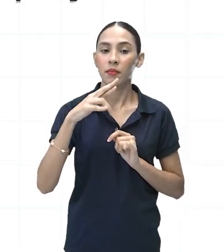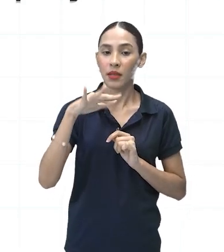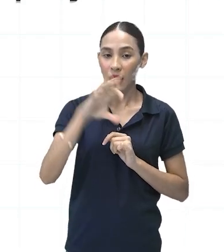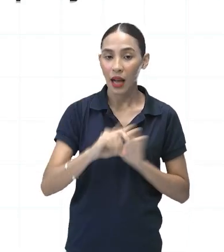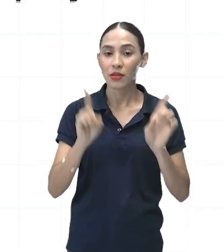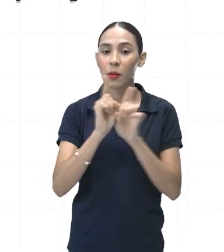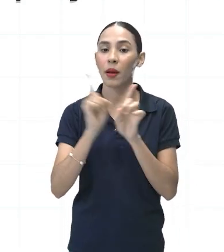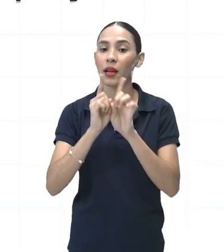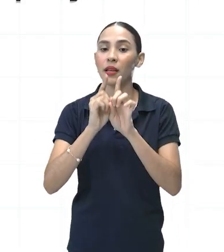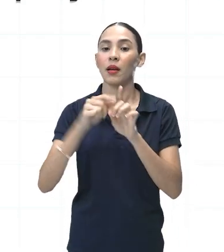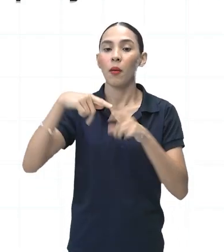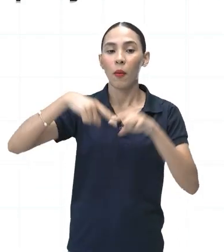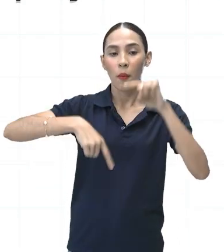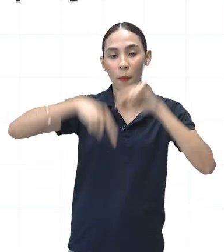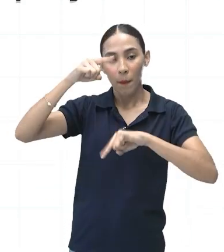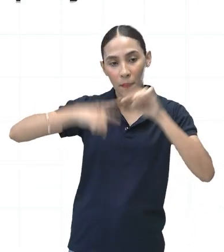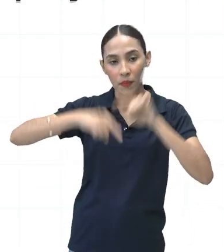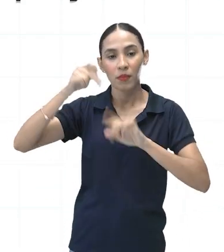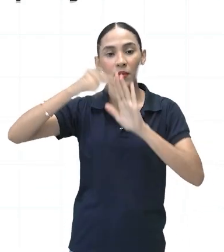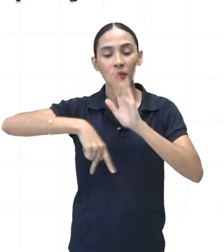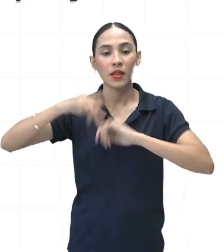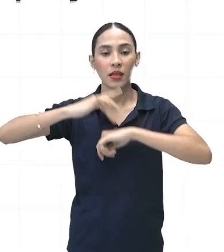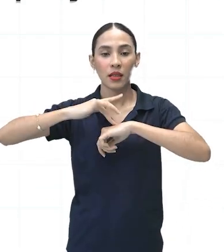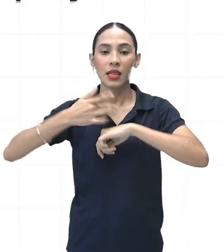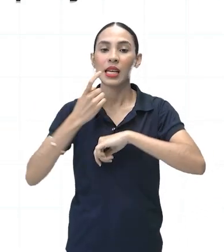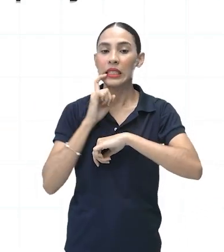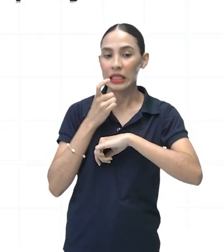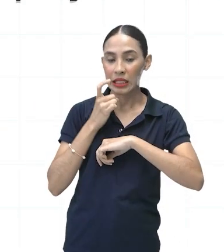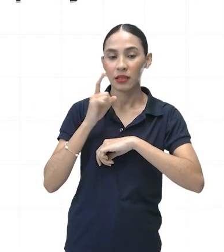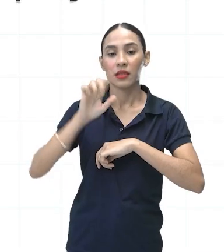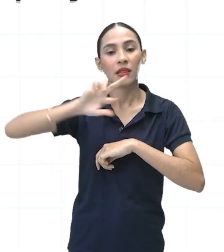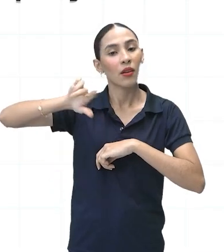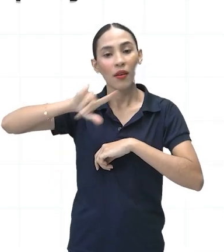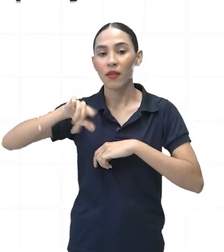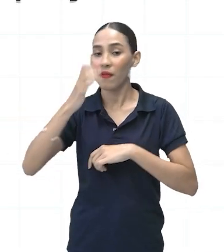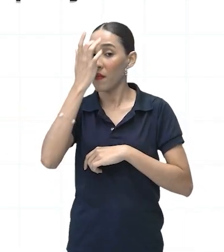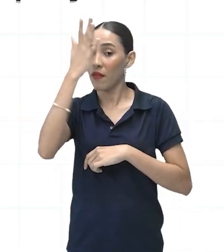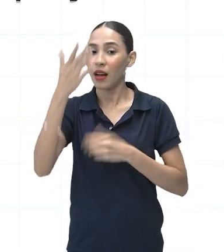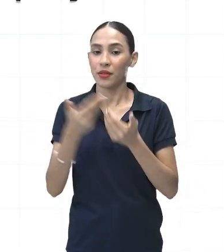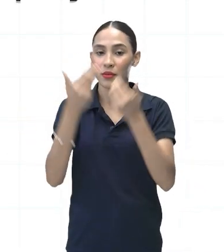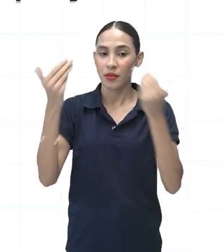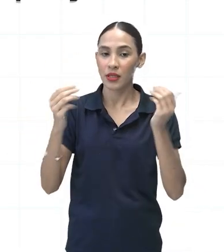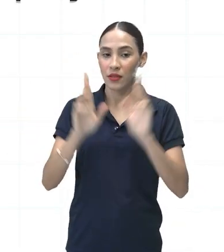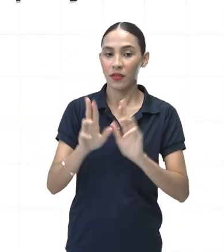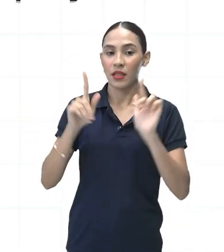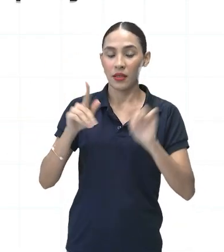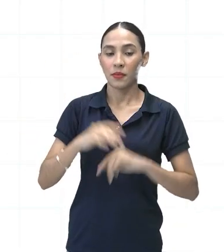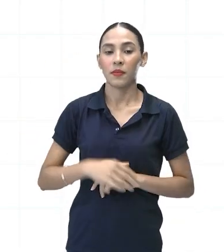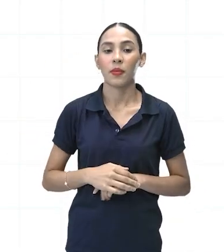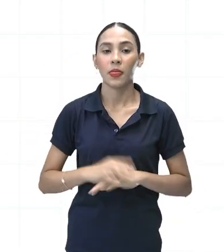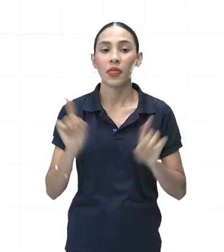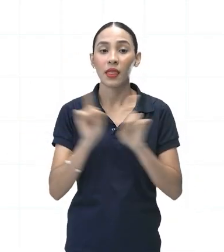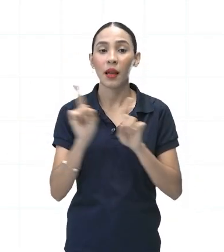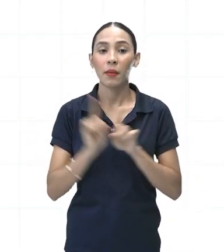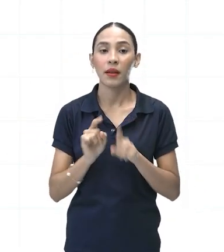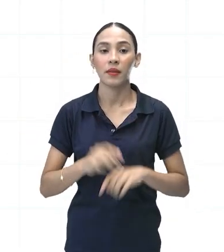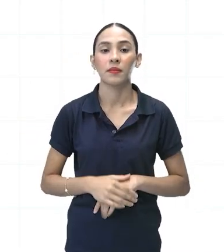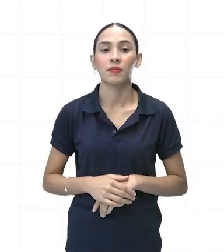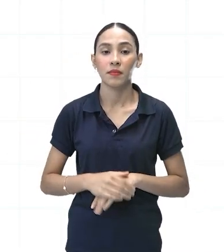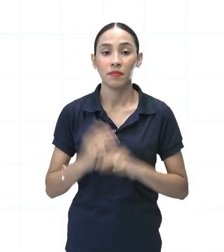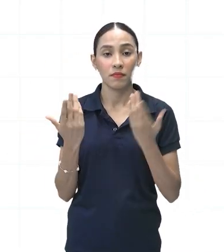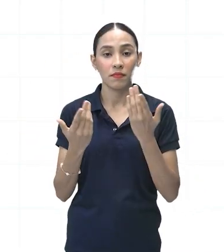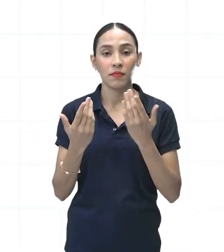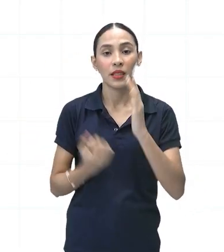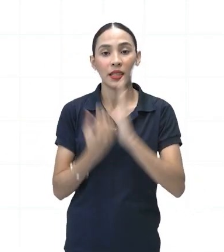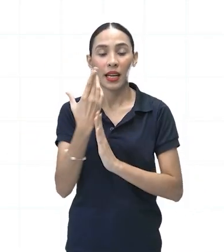de projeto plástico, que não é fácil distinguir as telas um de outro, certo? A ruptura,